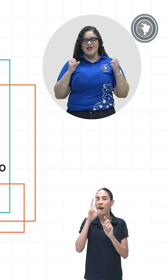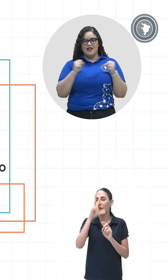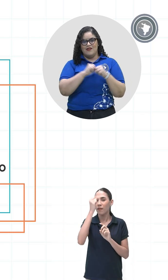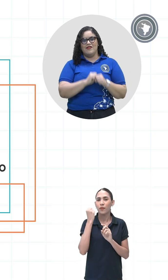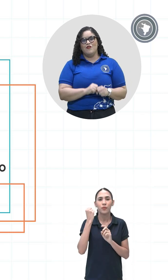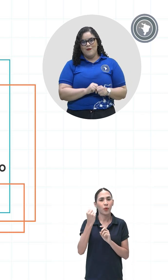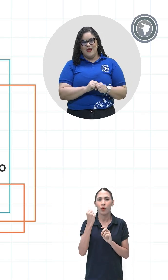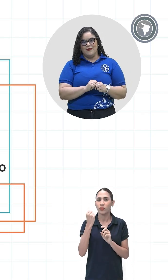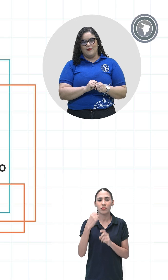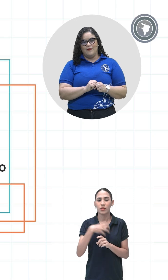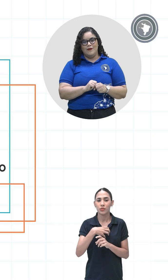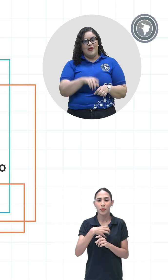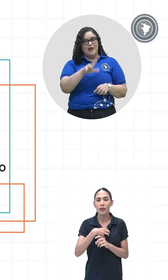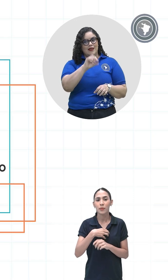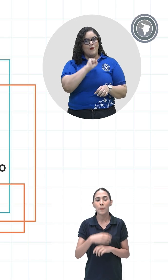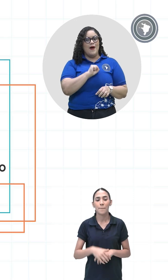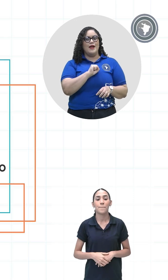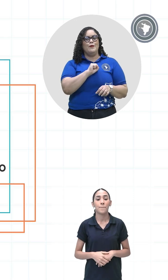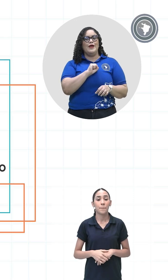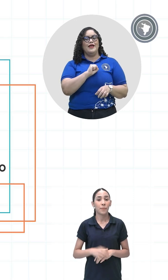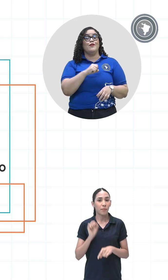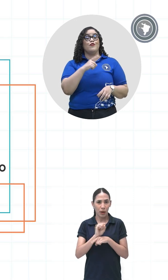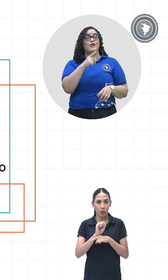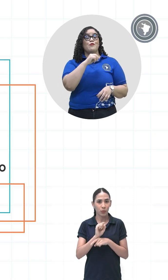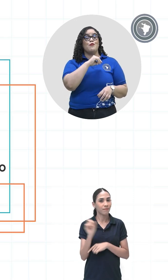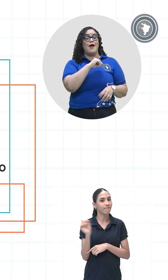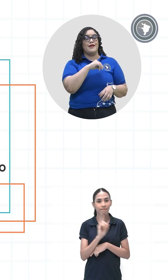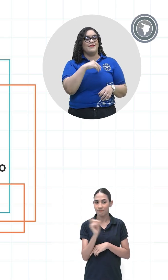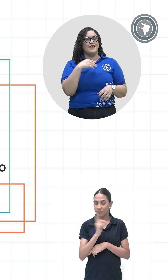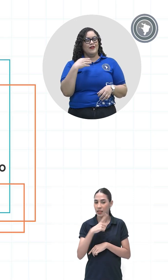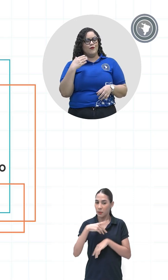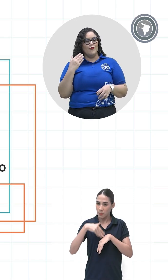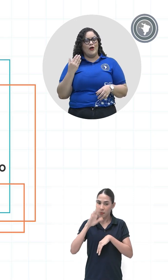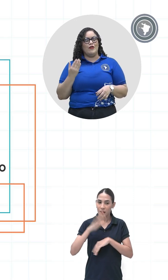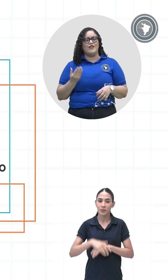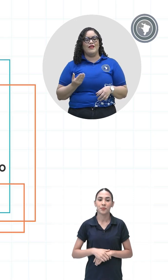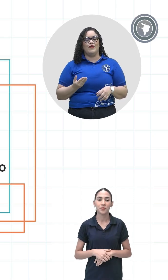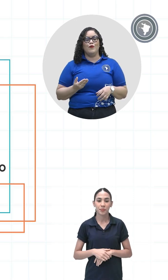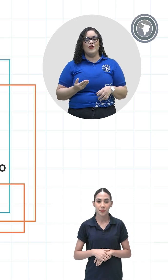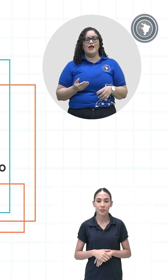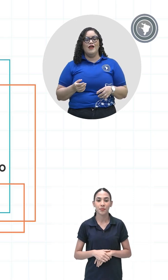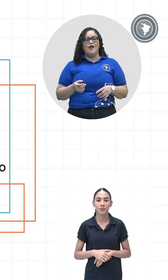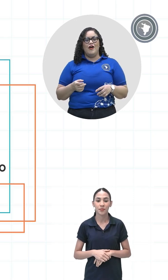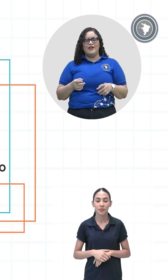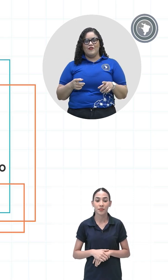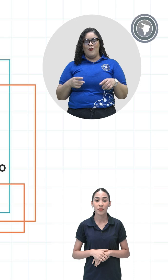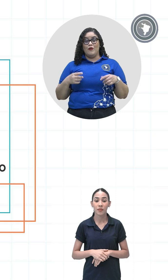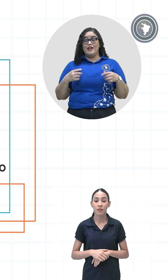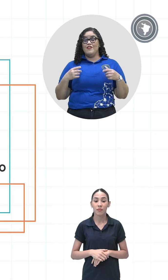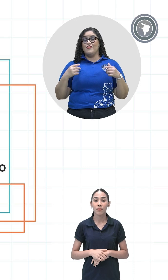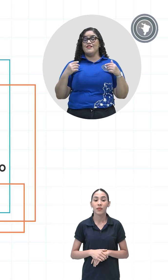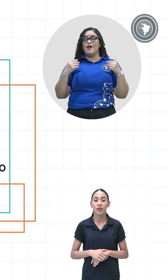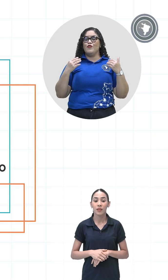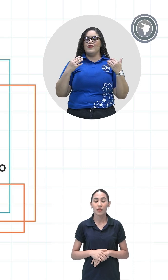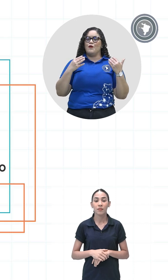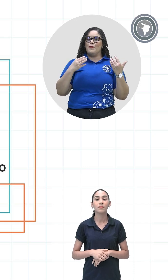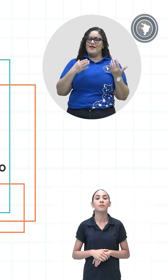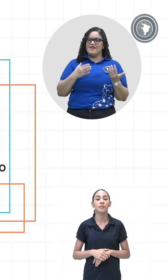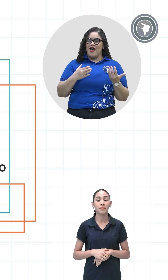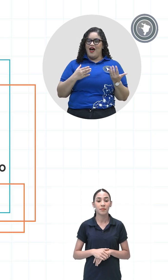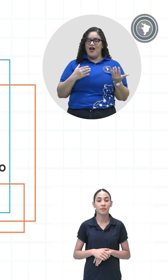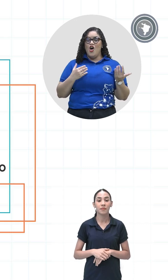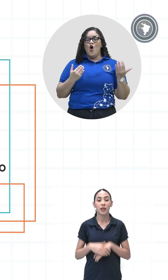intensidade desse sentimento. E não para por aí, nós temos mais. Seguindo com a nossa leitura, olhem só, quando ele diz ao